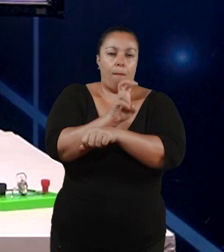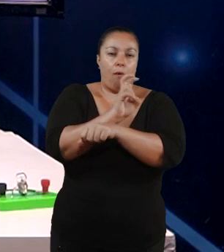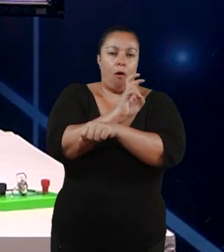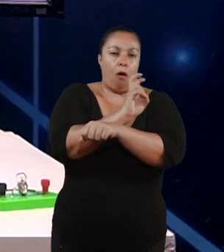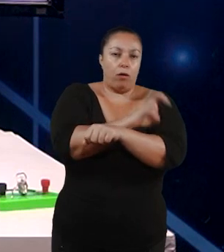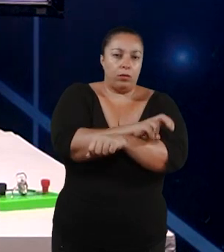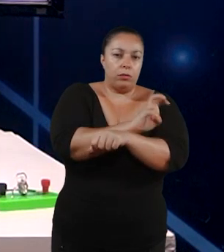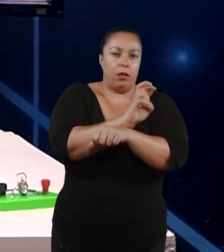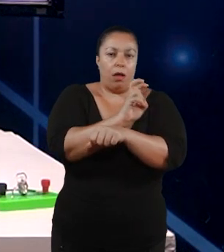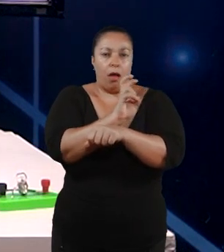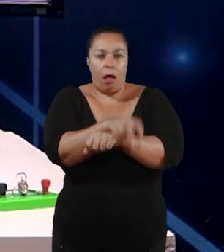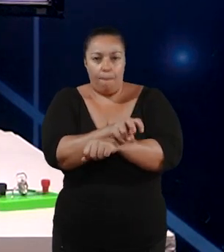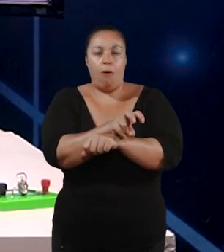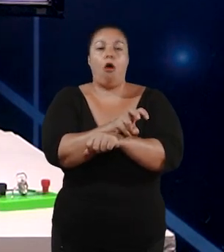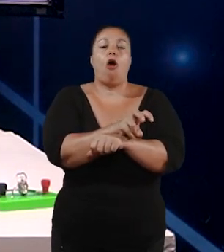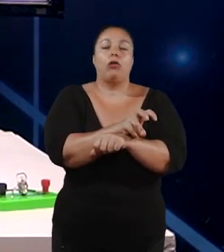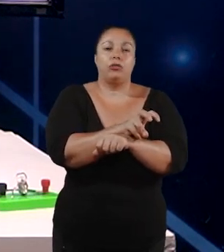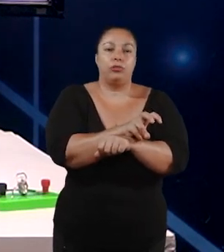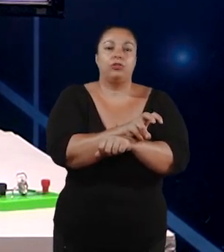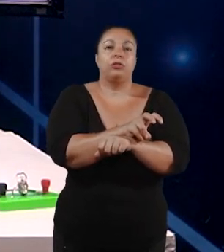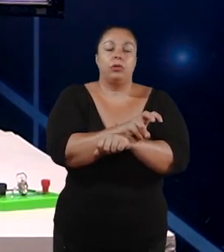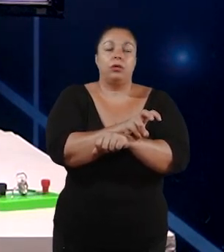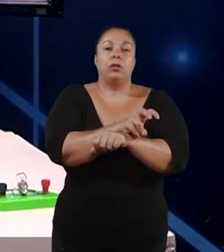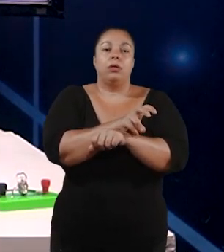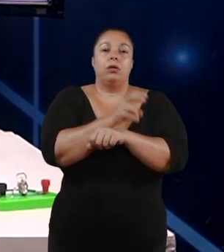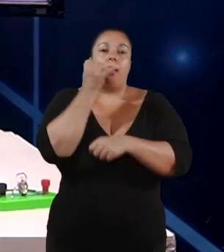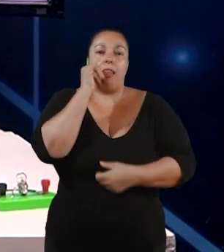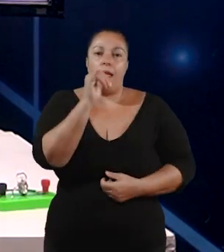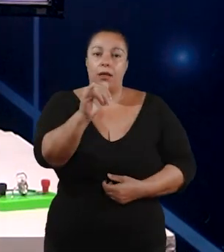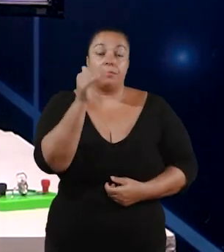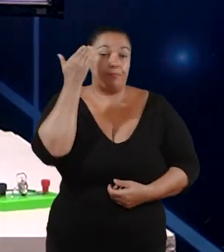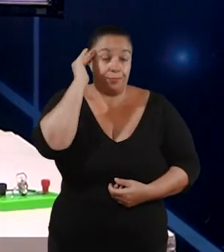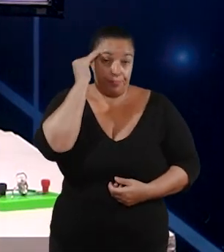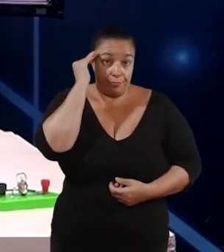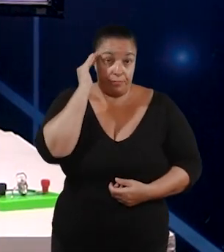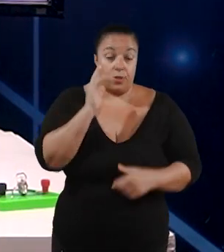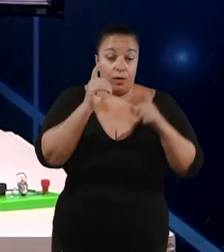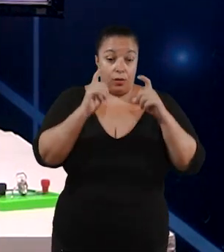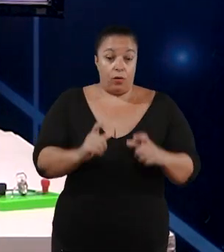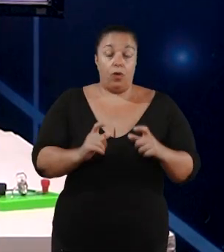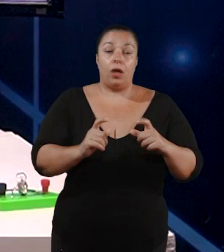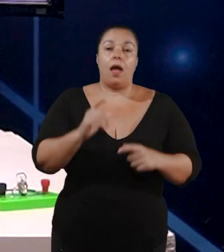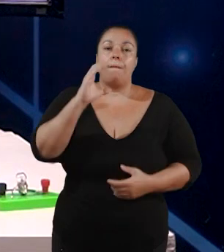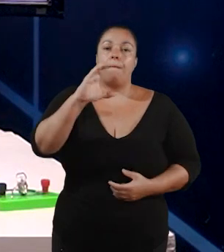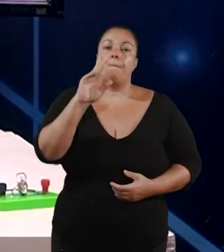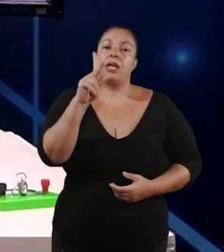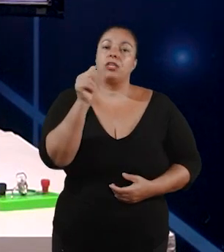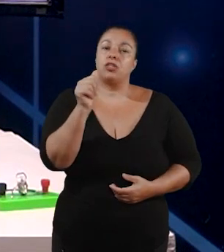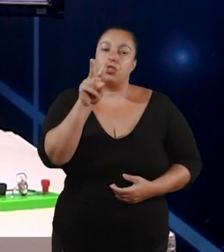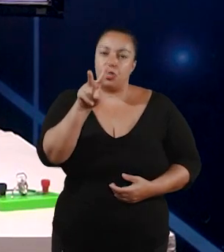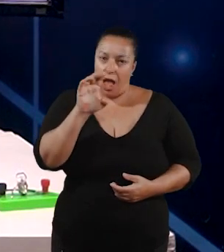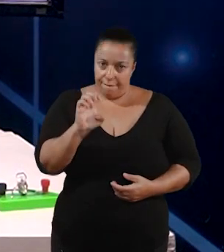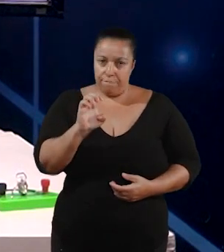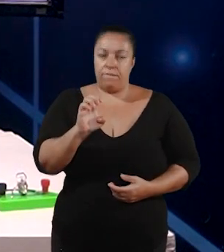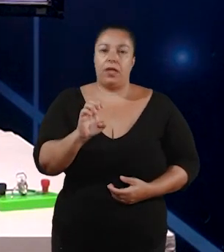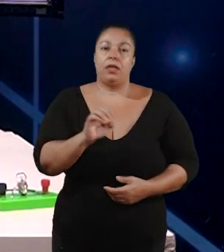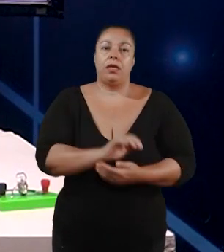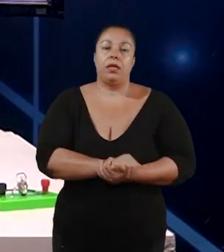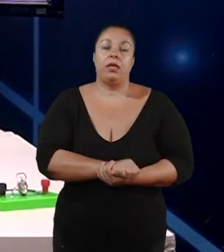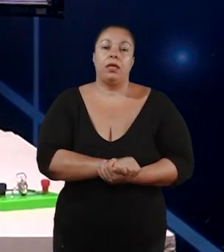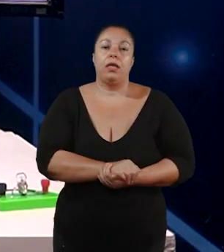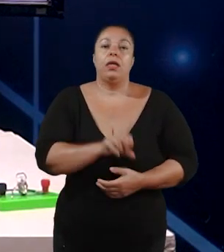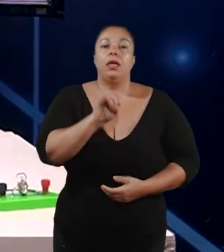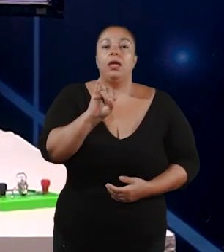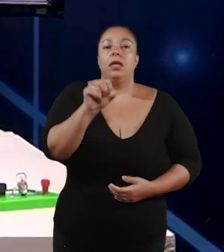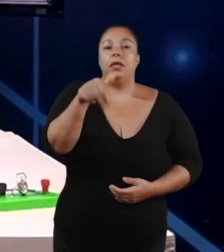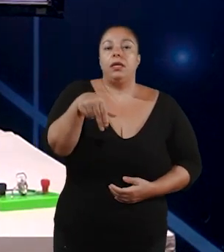trabalhar com laboratóriozinho aqui, né, de elétrica para a gente entender, nós colocamos uma chavezinha. Entenda essa chave como se fosse o interruptor da